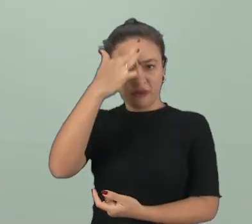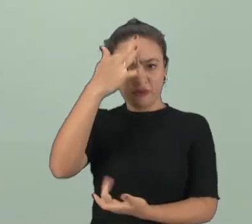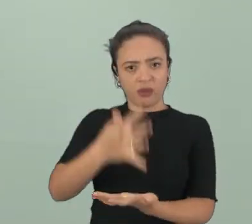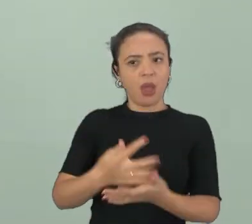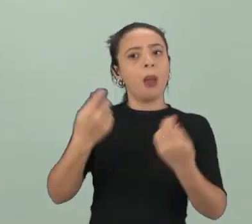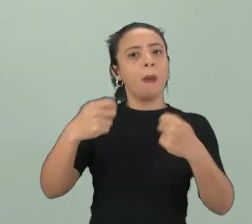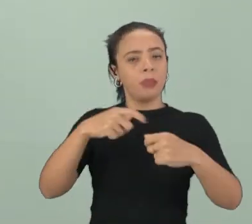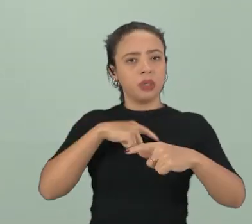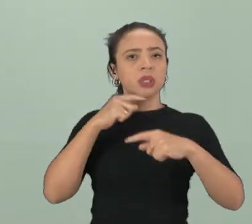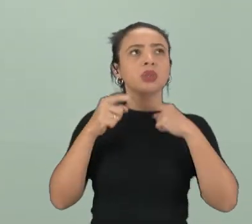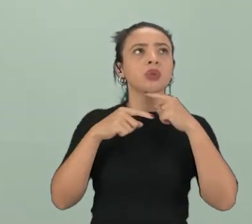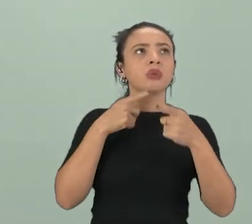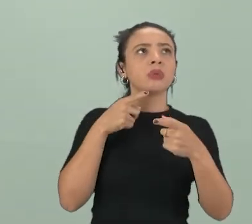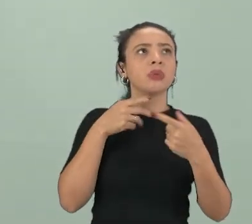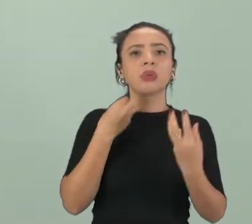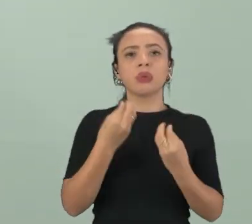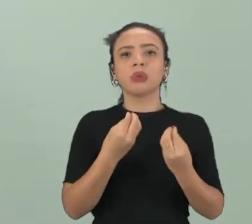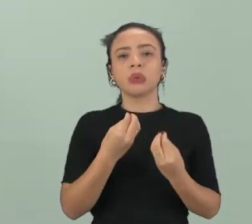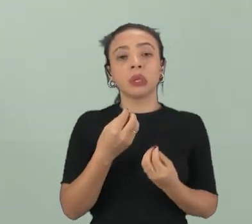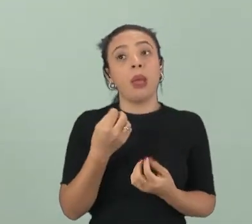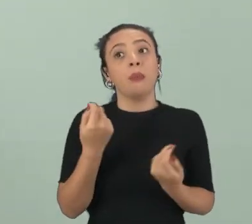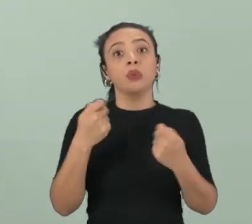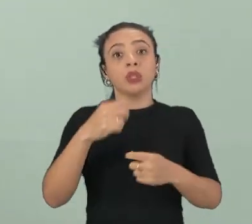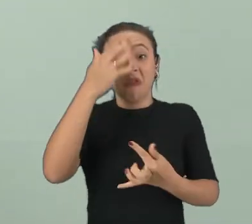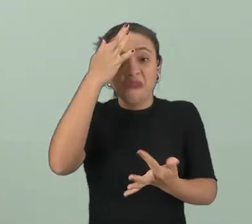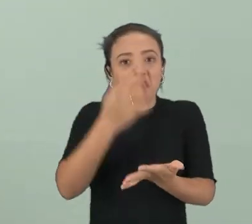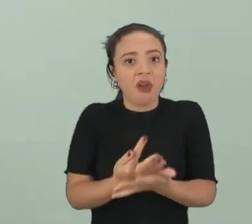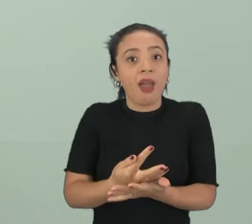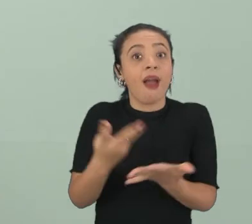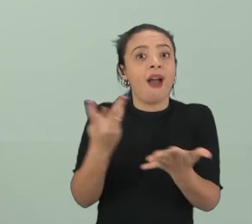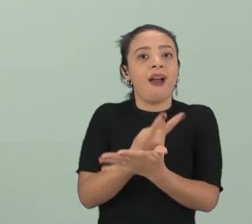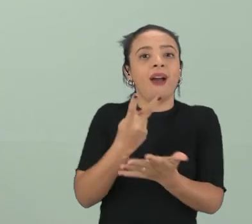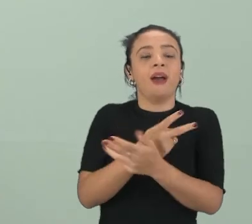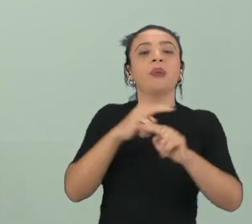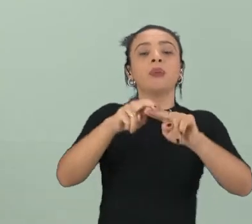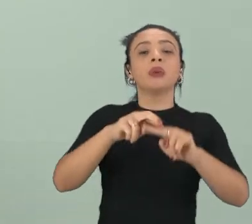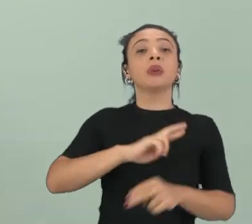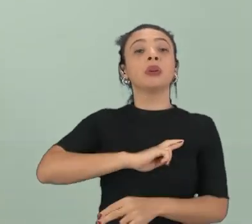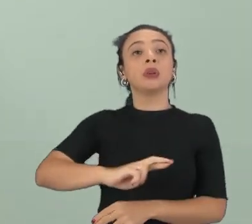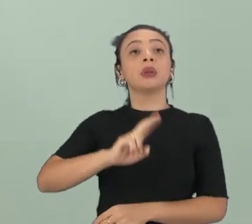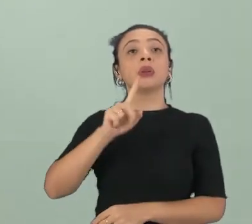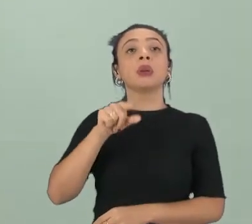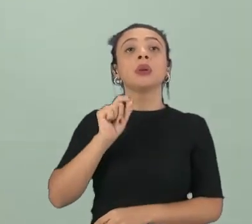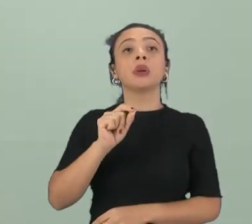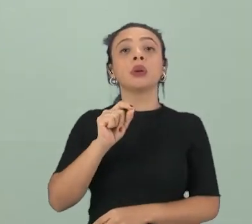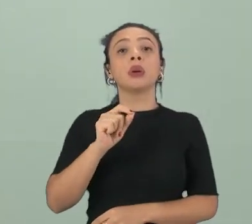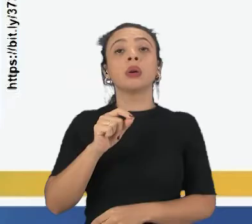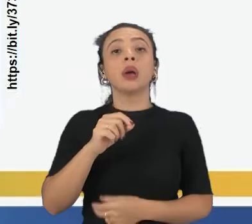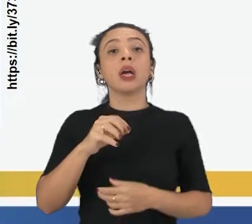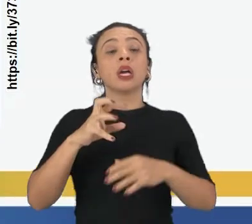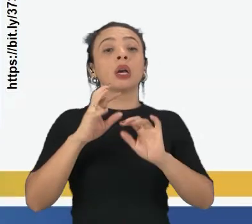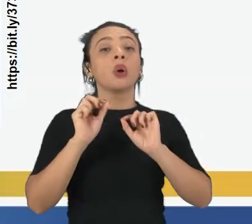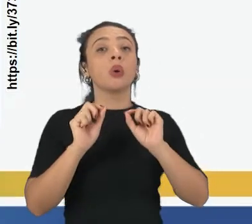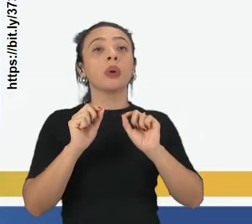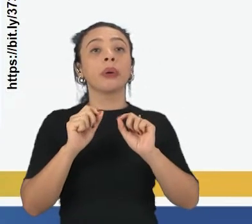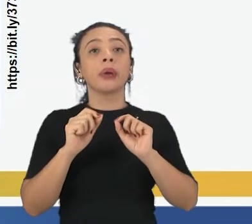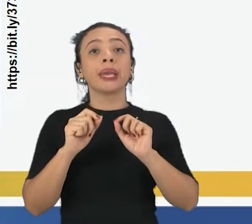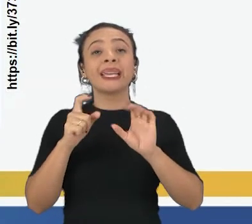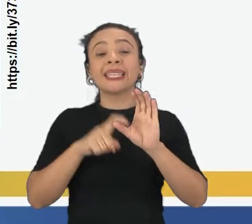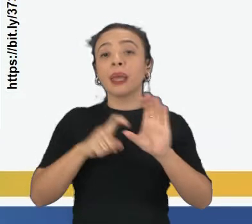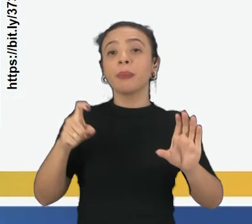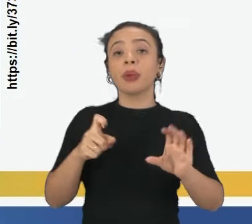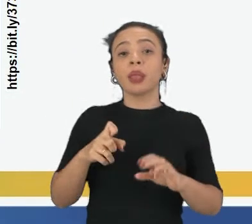tem que ter muita dúvida sendo a gente vai ter fé na coisa errada né Entendeu então religião é um fenômeno inerente à condição humana